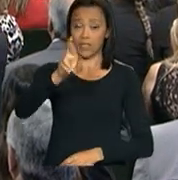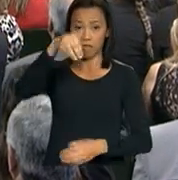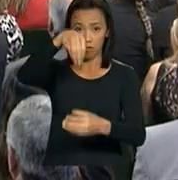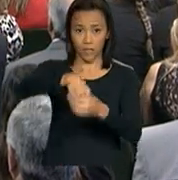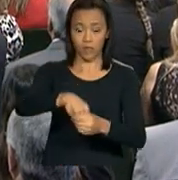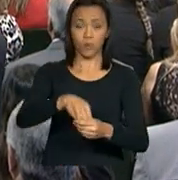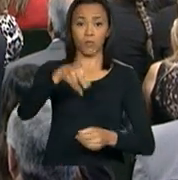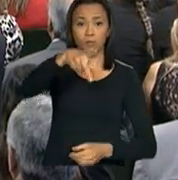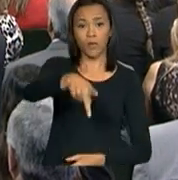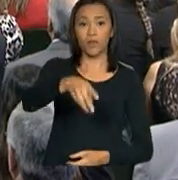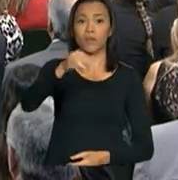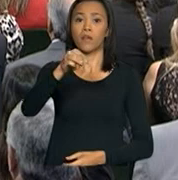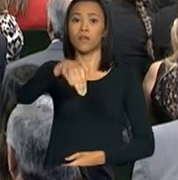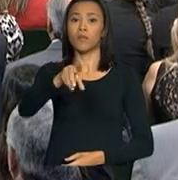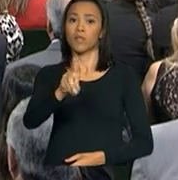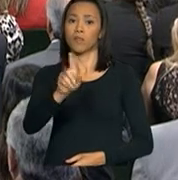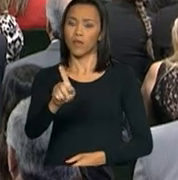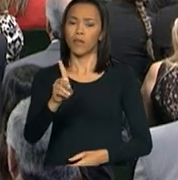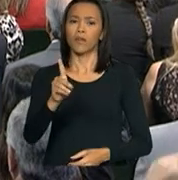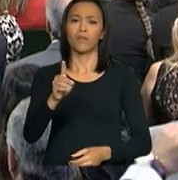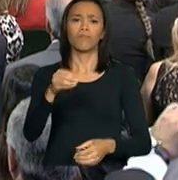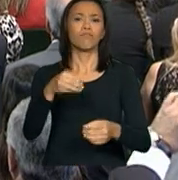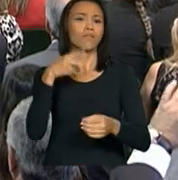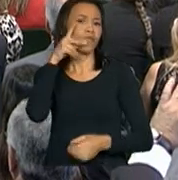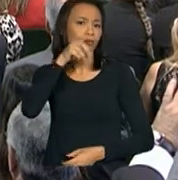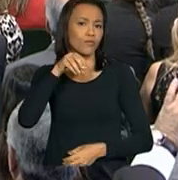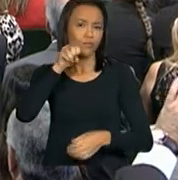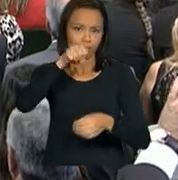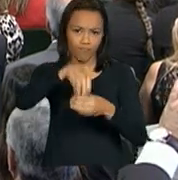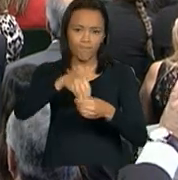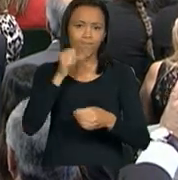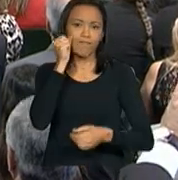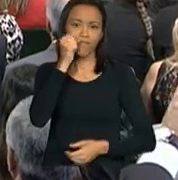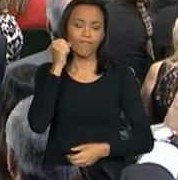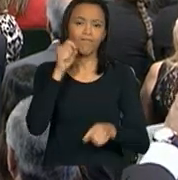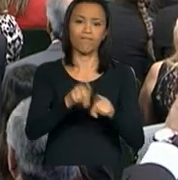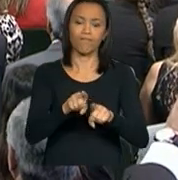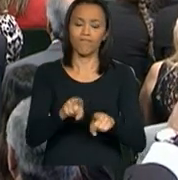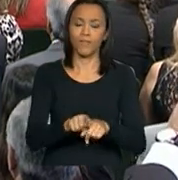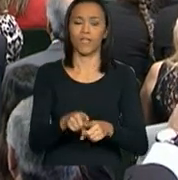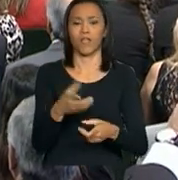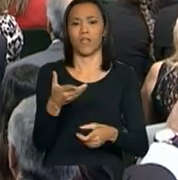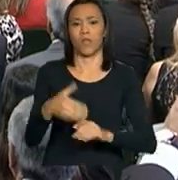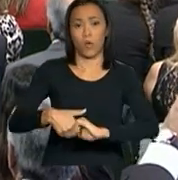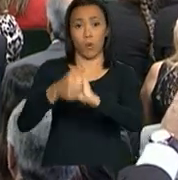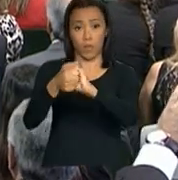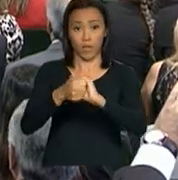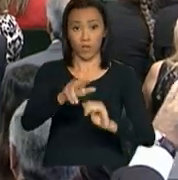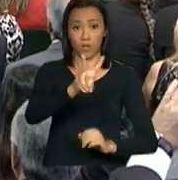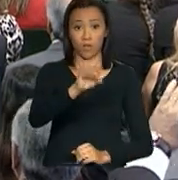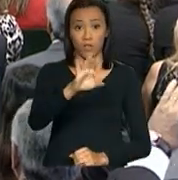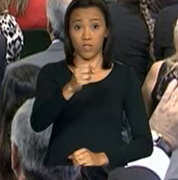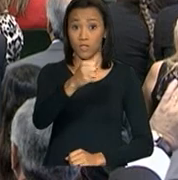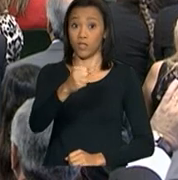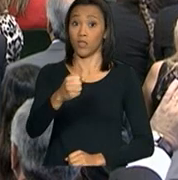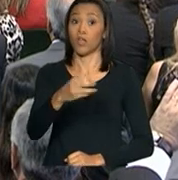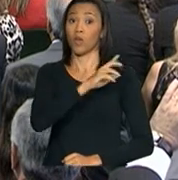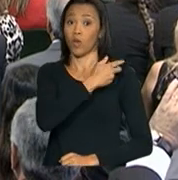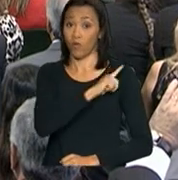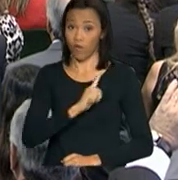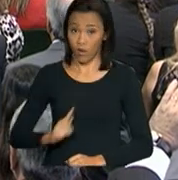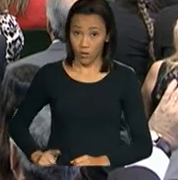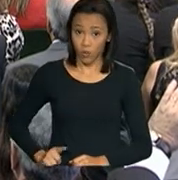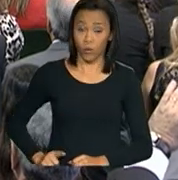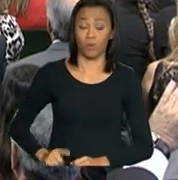cumprimentar também o ROM juc cumprimentar nosso querido vice-governador Pezão do Rio